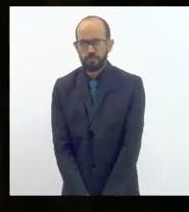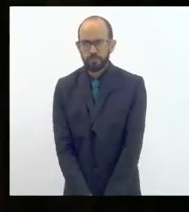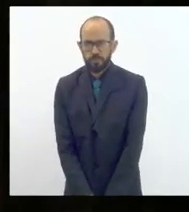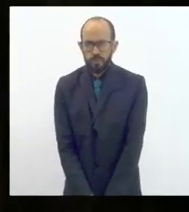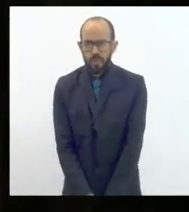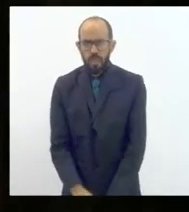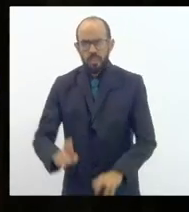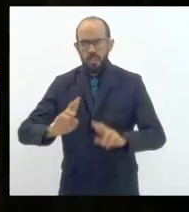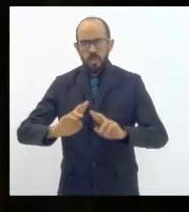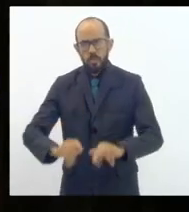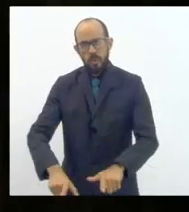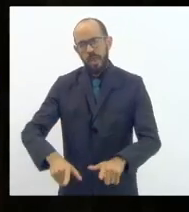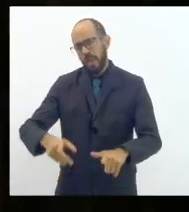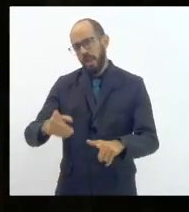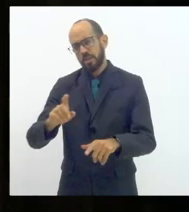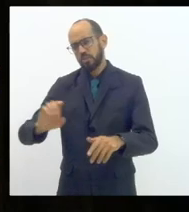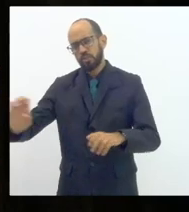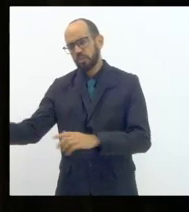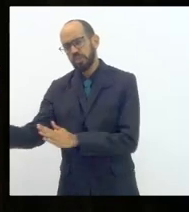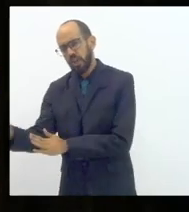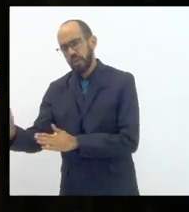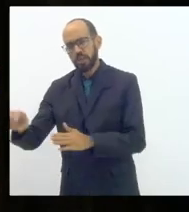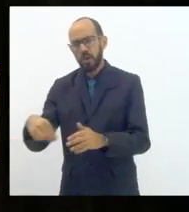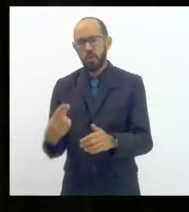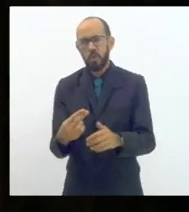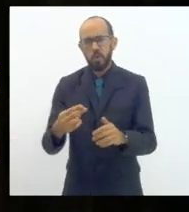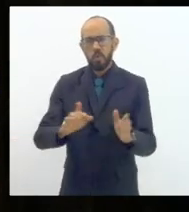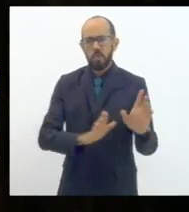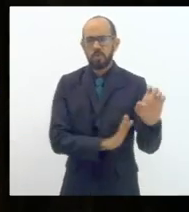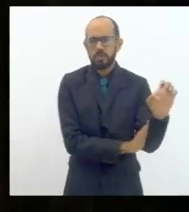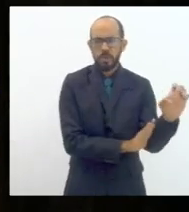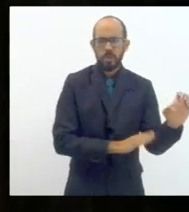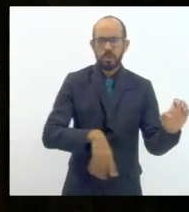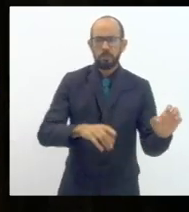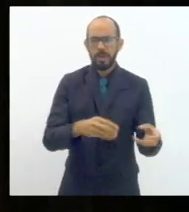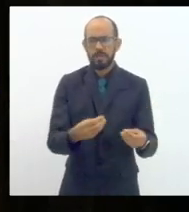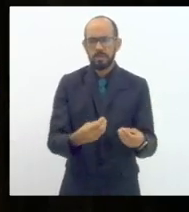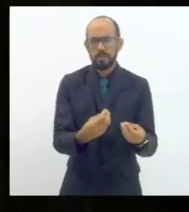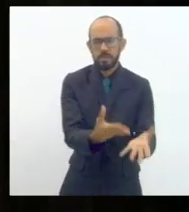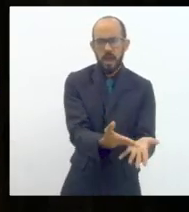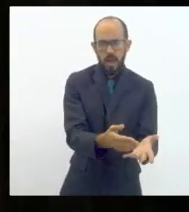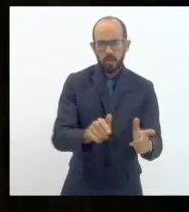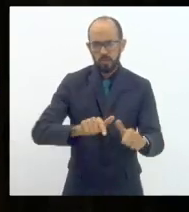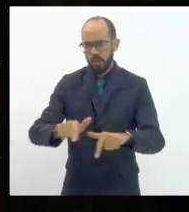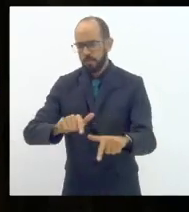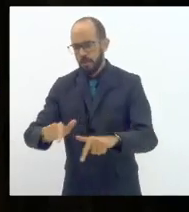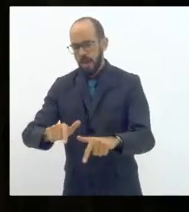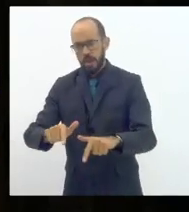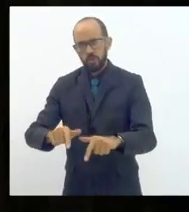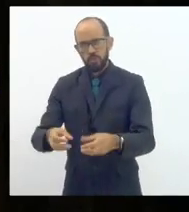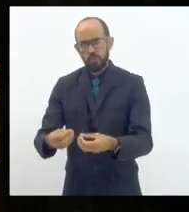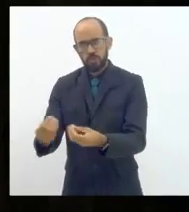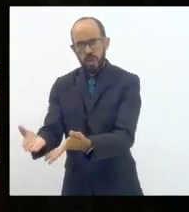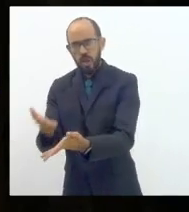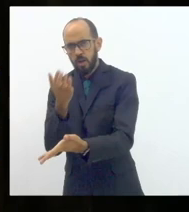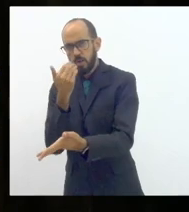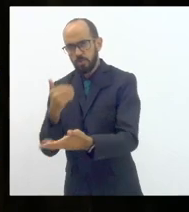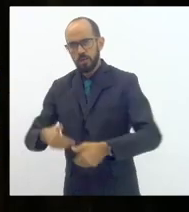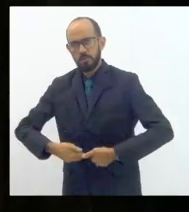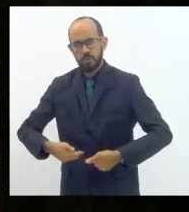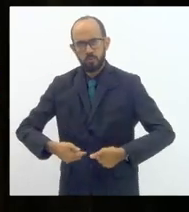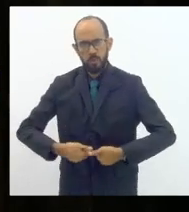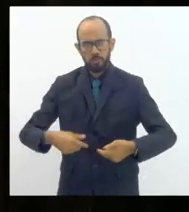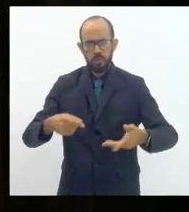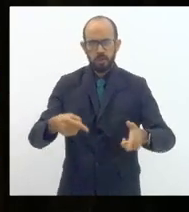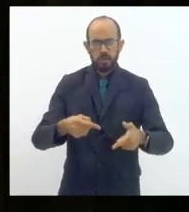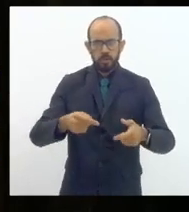Não se trata de direita ou esquerda, mas sim de alimentar quem tem fome, dar emprego ao desempregado, leitos para os doentes, uma